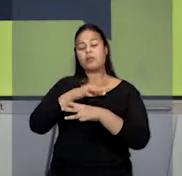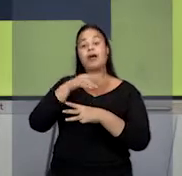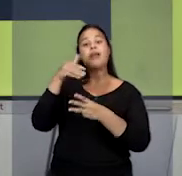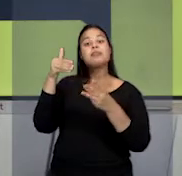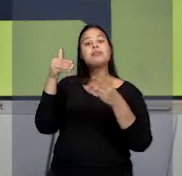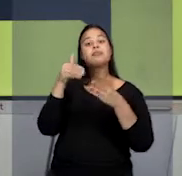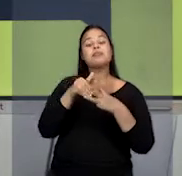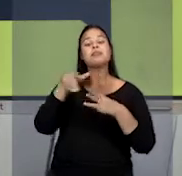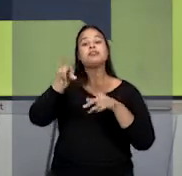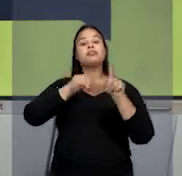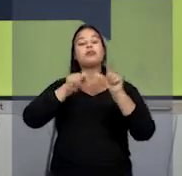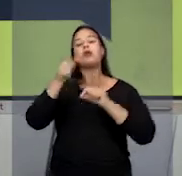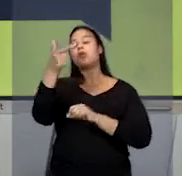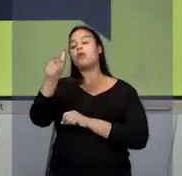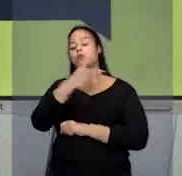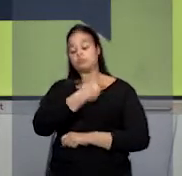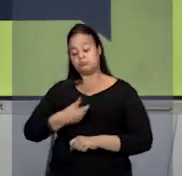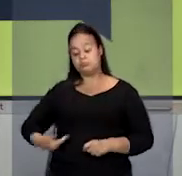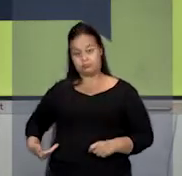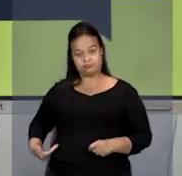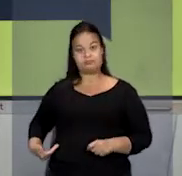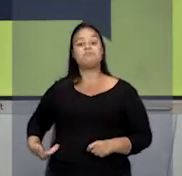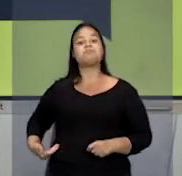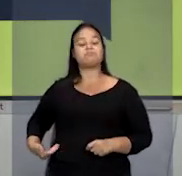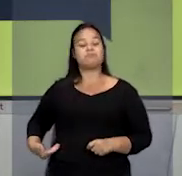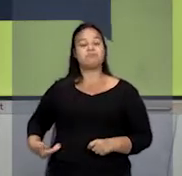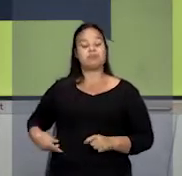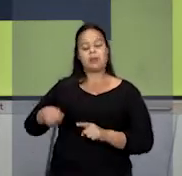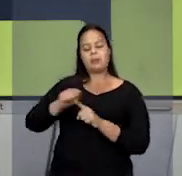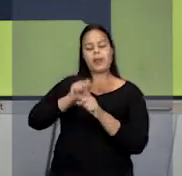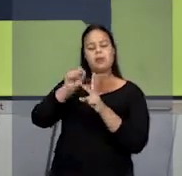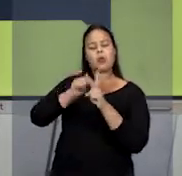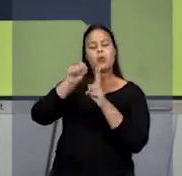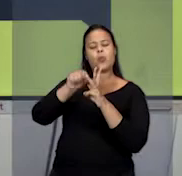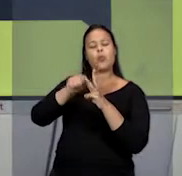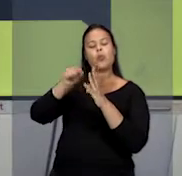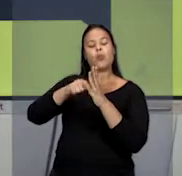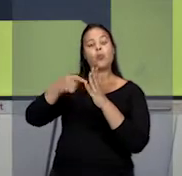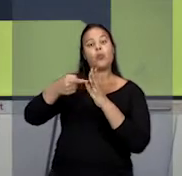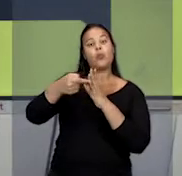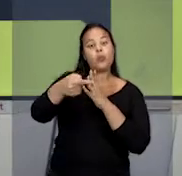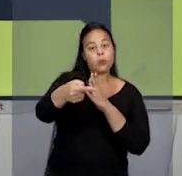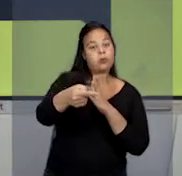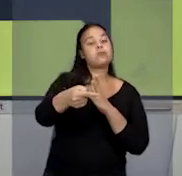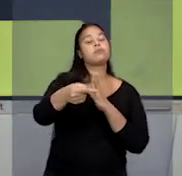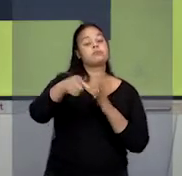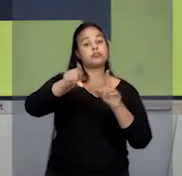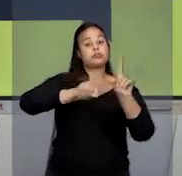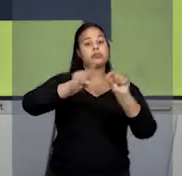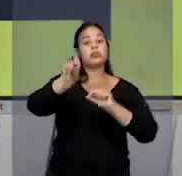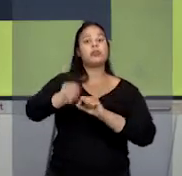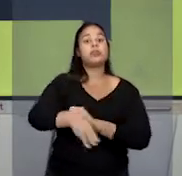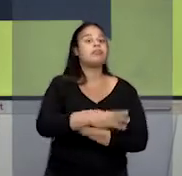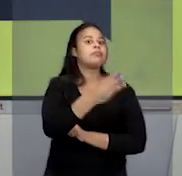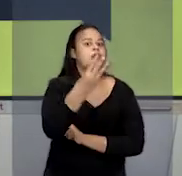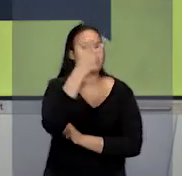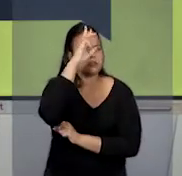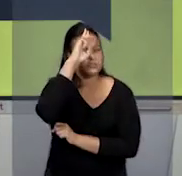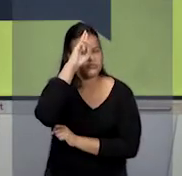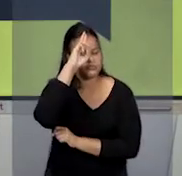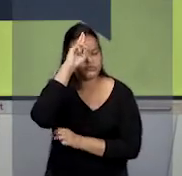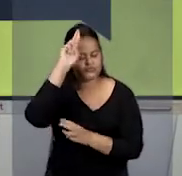um outro governo. E aí, no mesmo ano, alguns meses mais tarde, é escolhido os 3